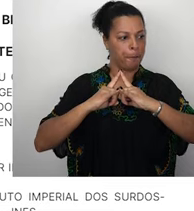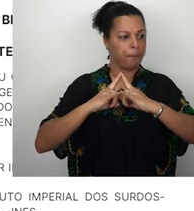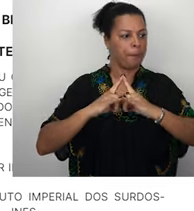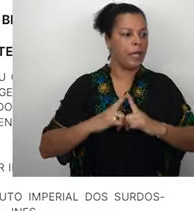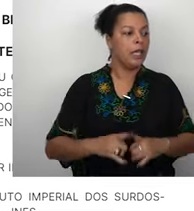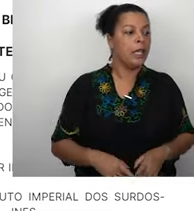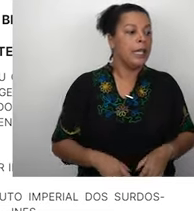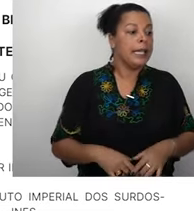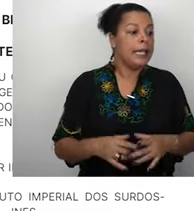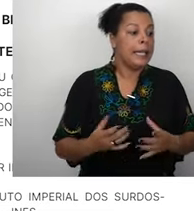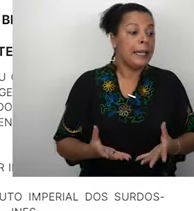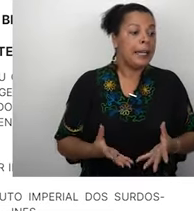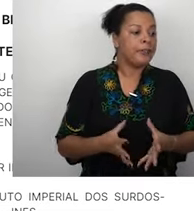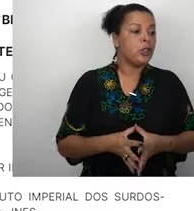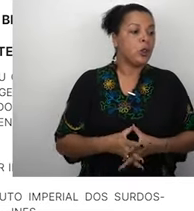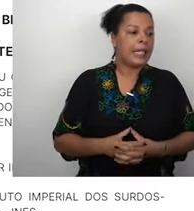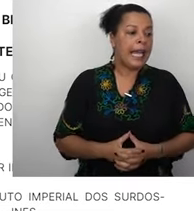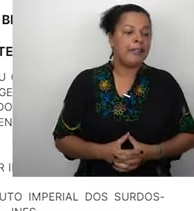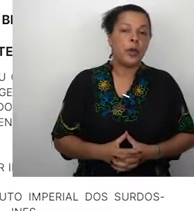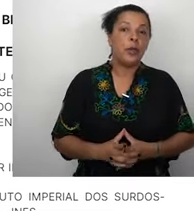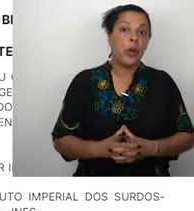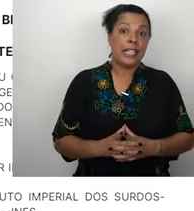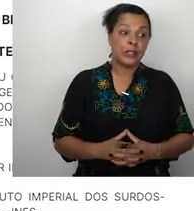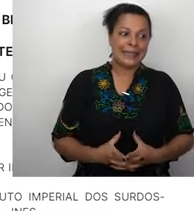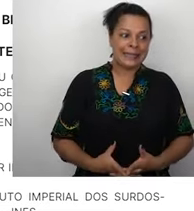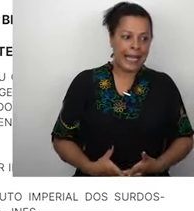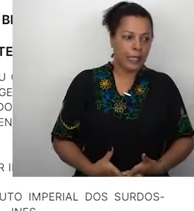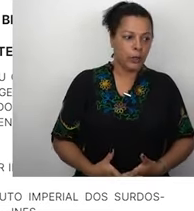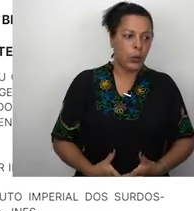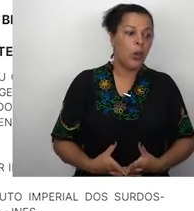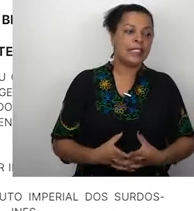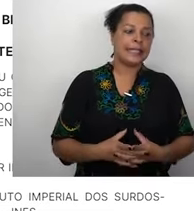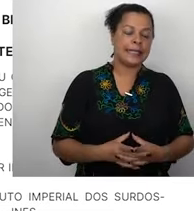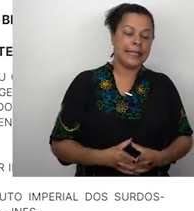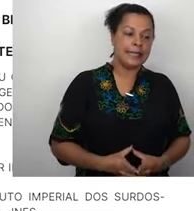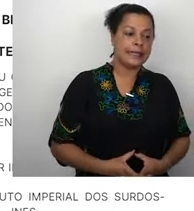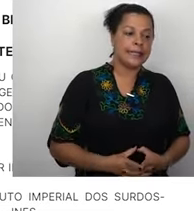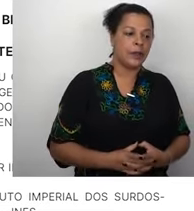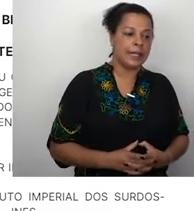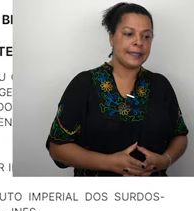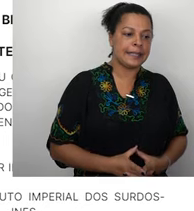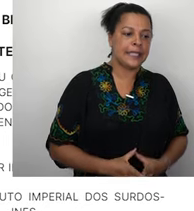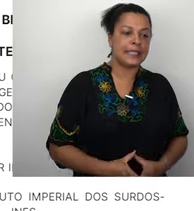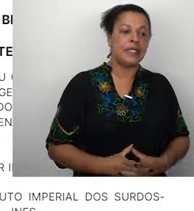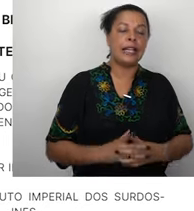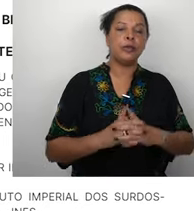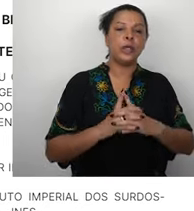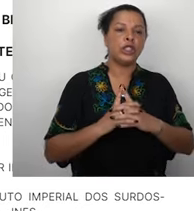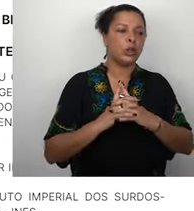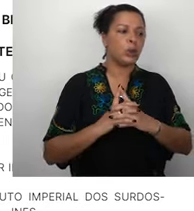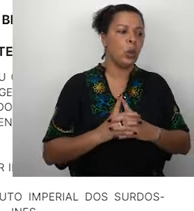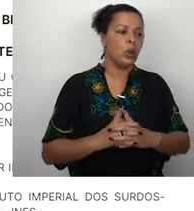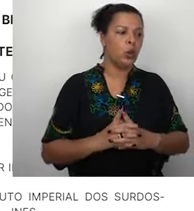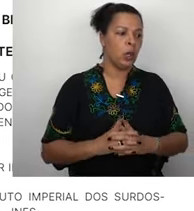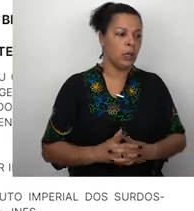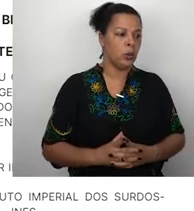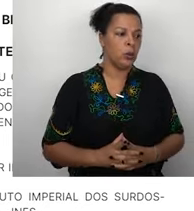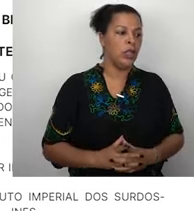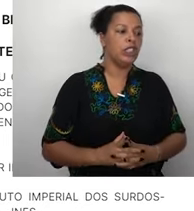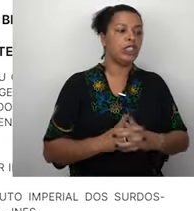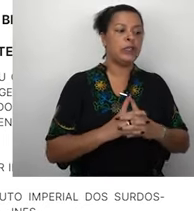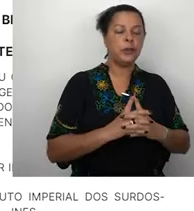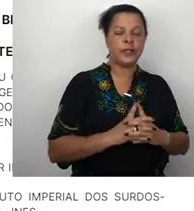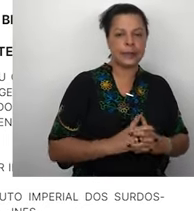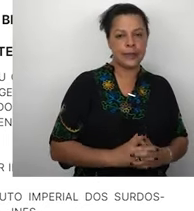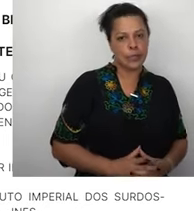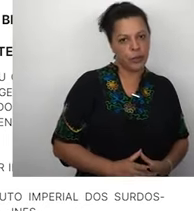é o sinal. Lá funcionava como um colégio interno, onde as crianças e adolescentes ficavam durante todo o